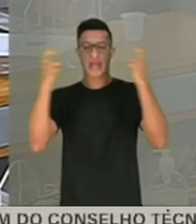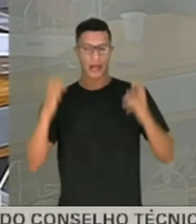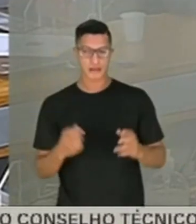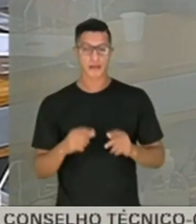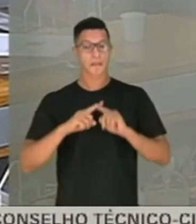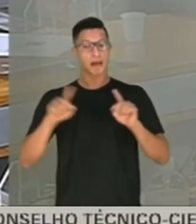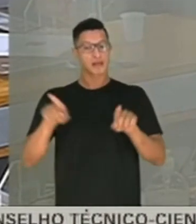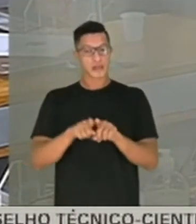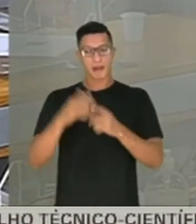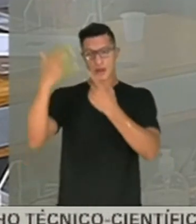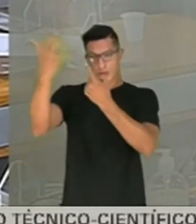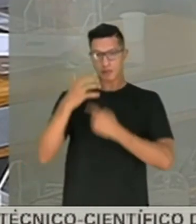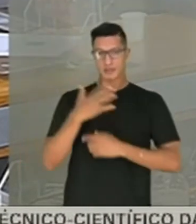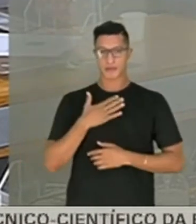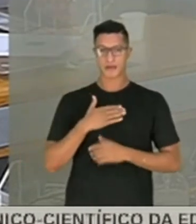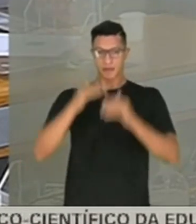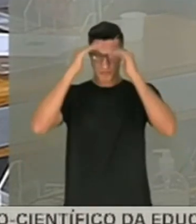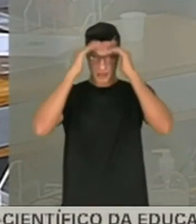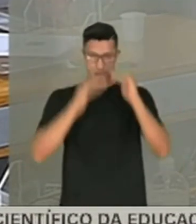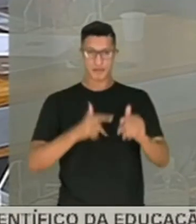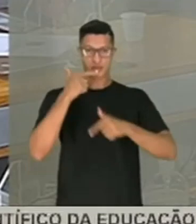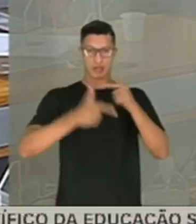mas também